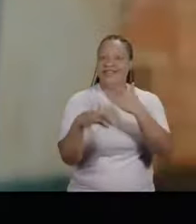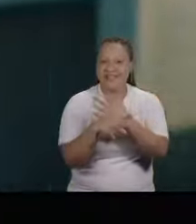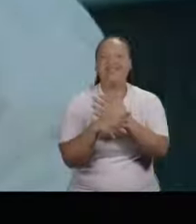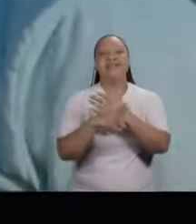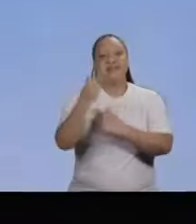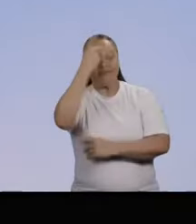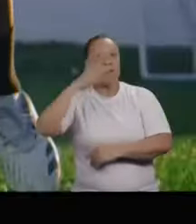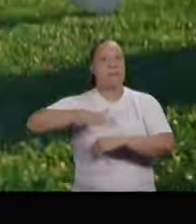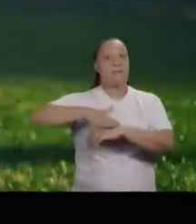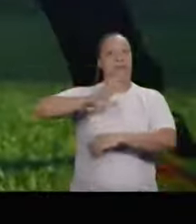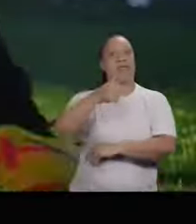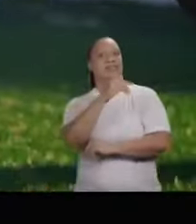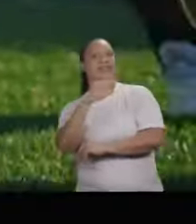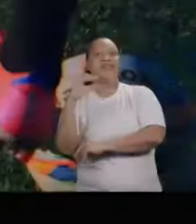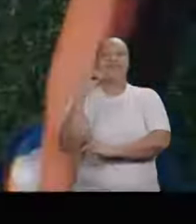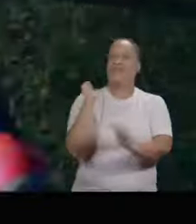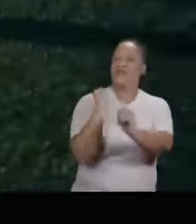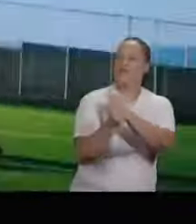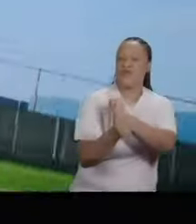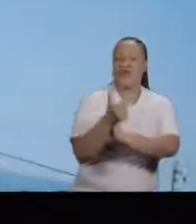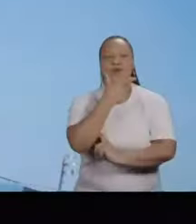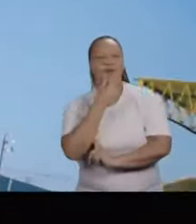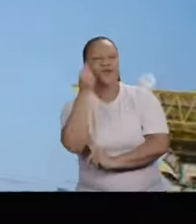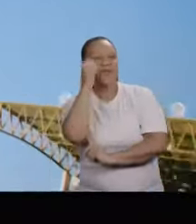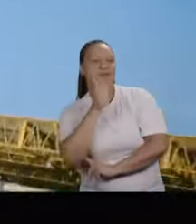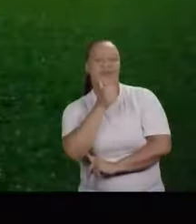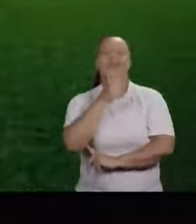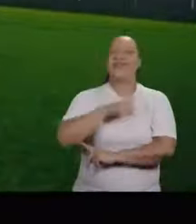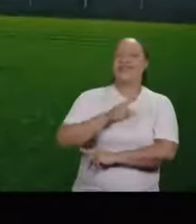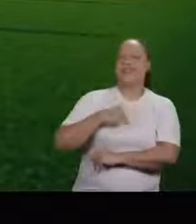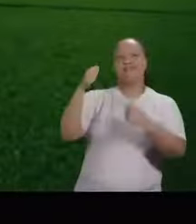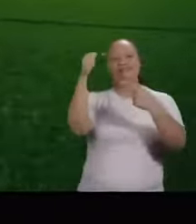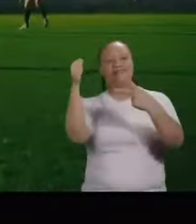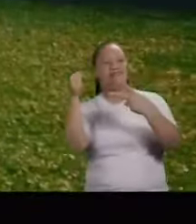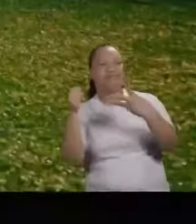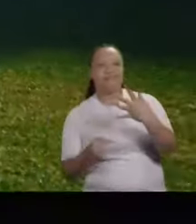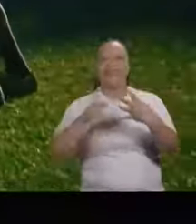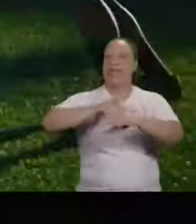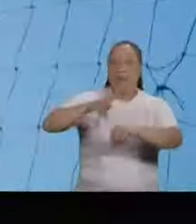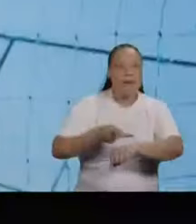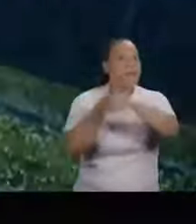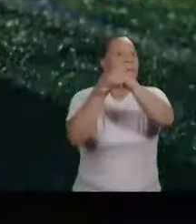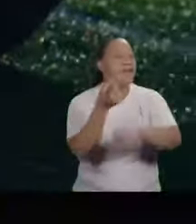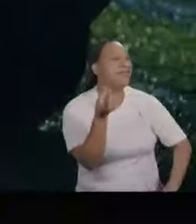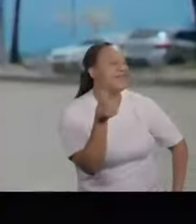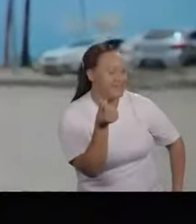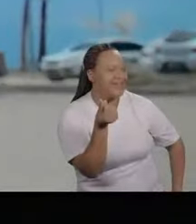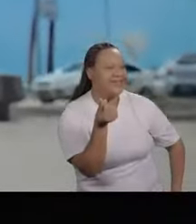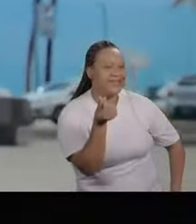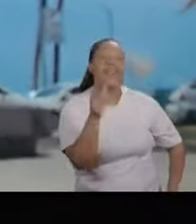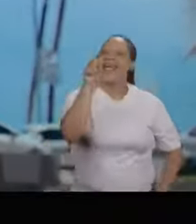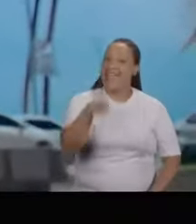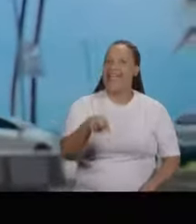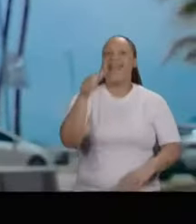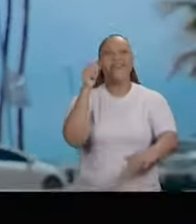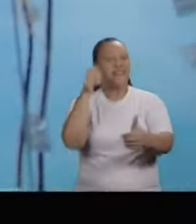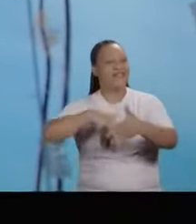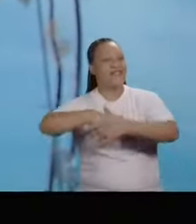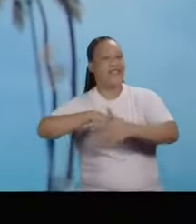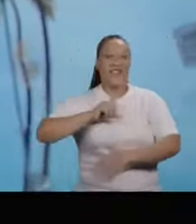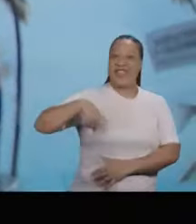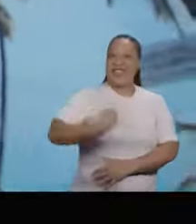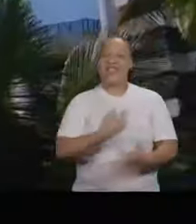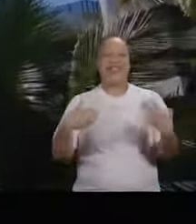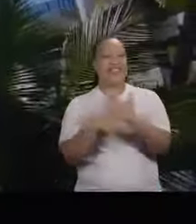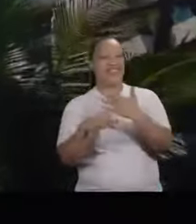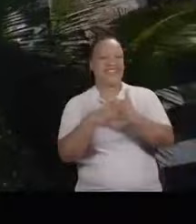nossa cidade. Serão mais de 700 jogos nas categorias feminino, masculino livre e masculino sub-18, com premiação em dinheiro.